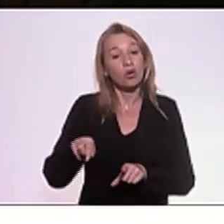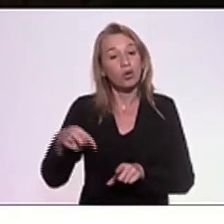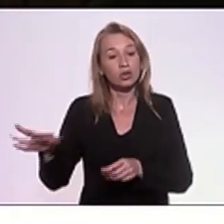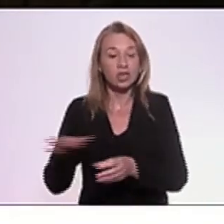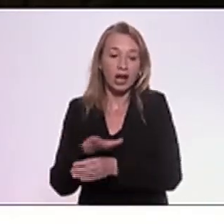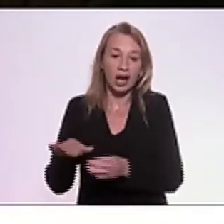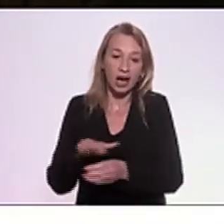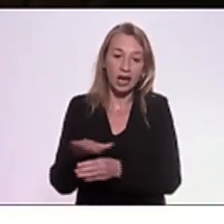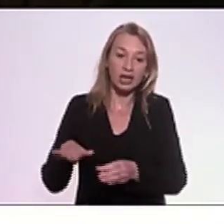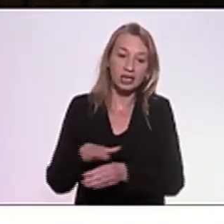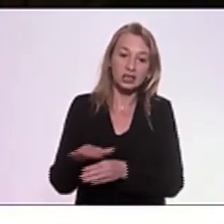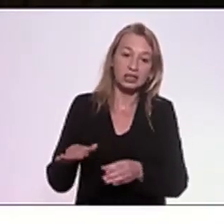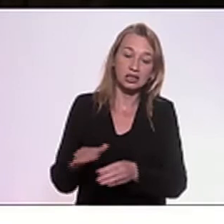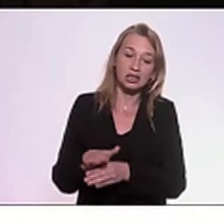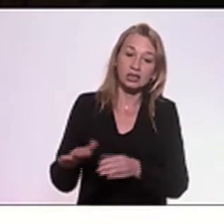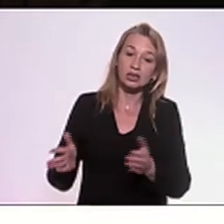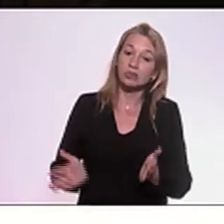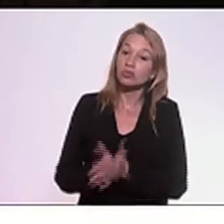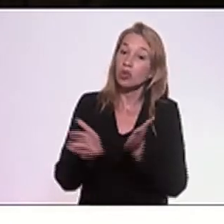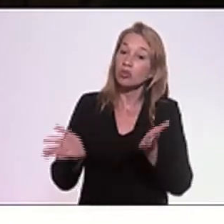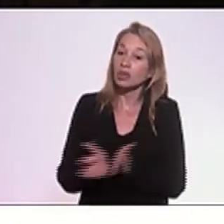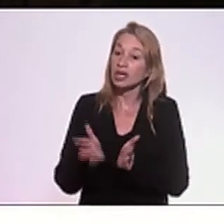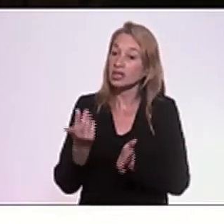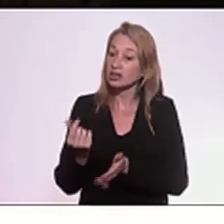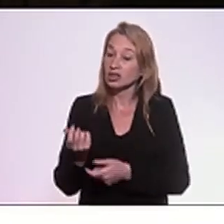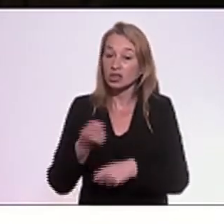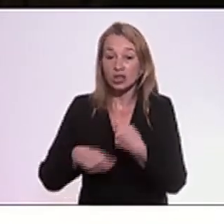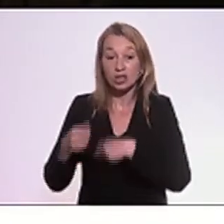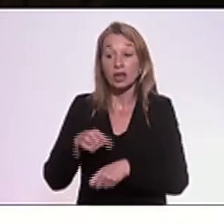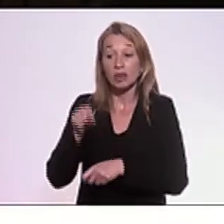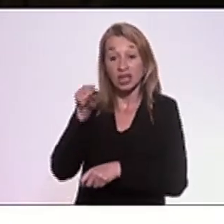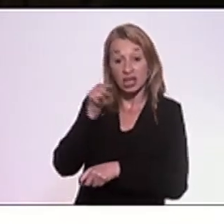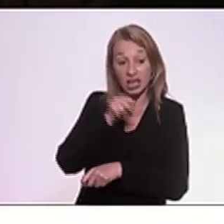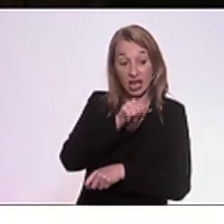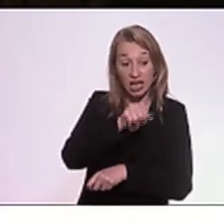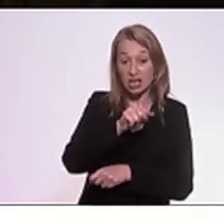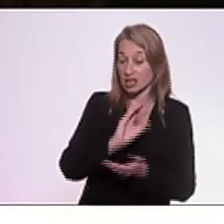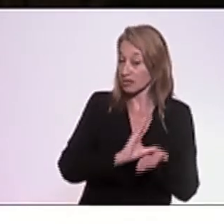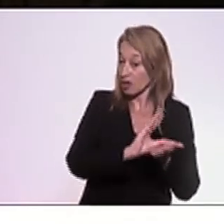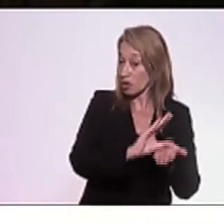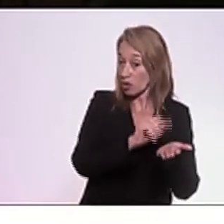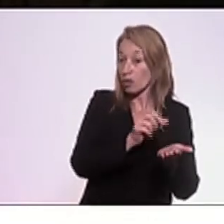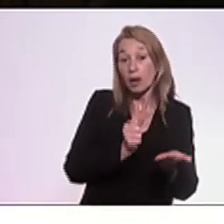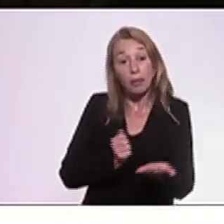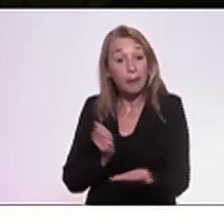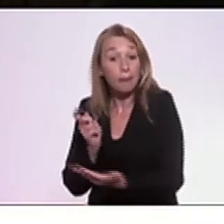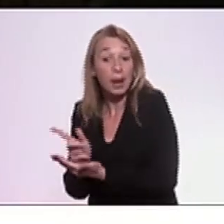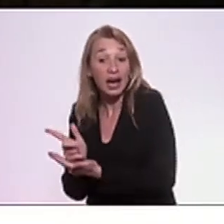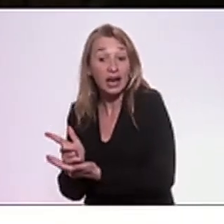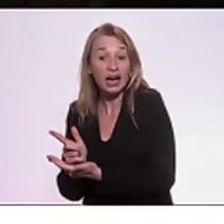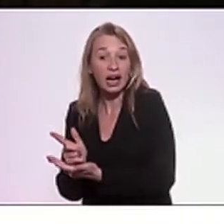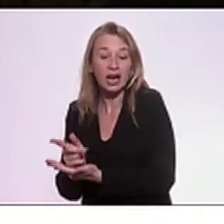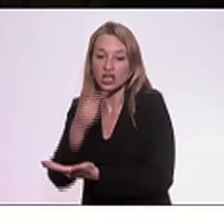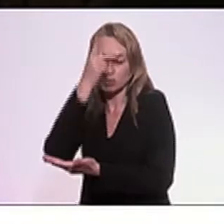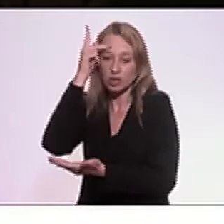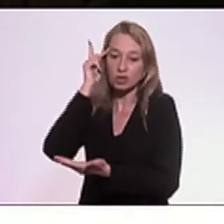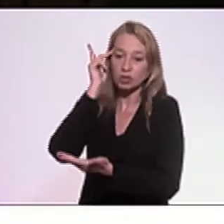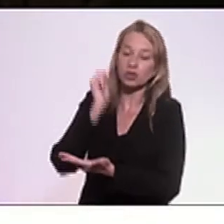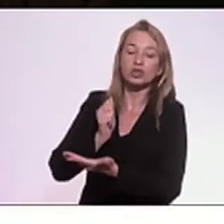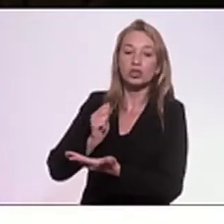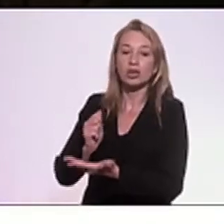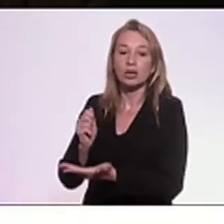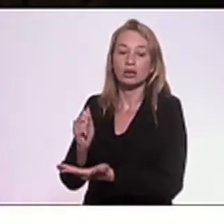nós deveríamos apoiar para que esses valores pudessem ser usados para pagar vencimentos, para pagar pessoal, porque nós estamos num cenário de